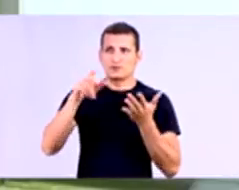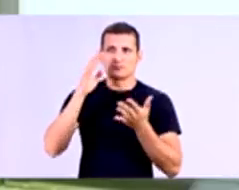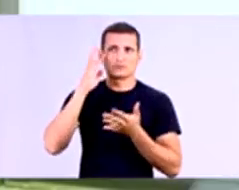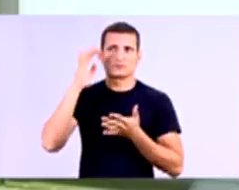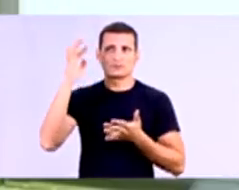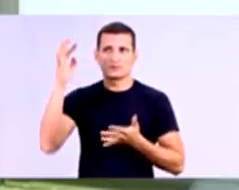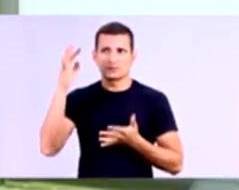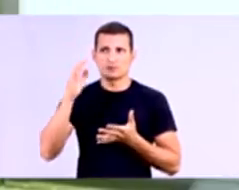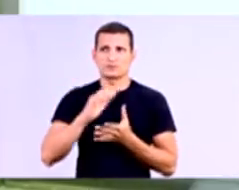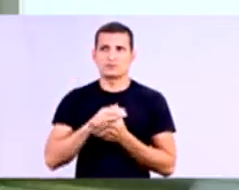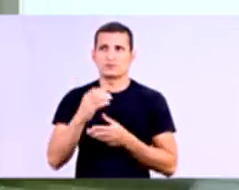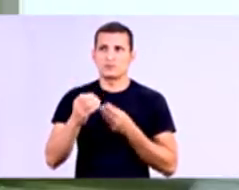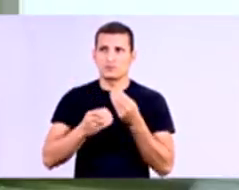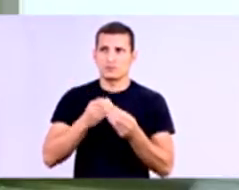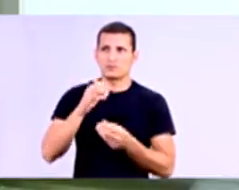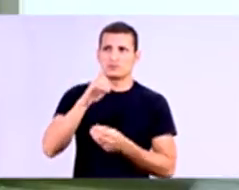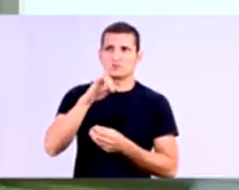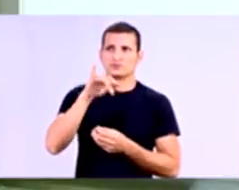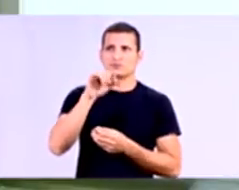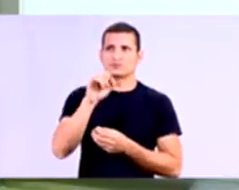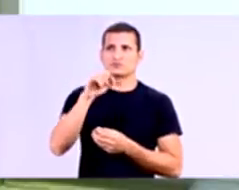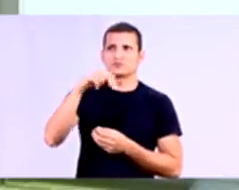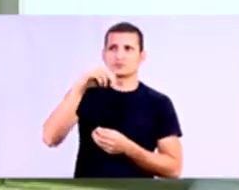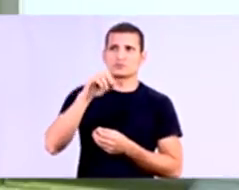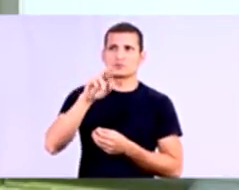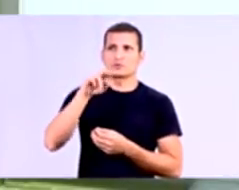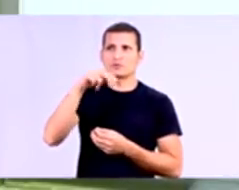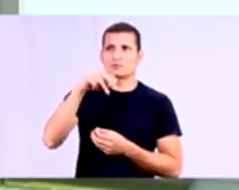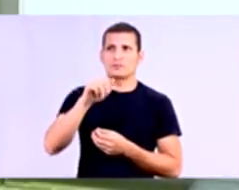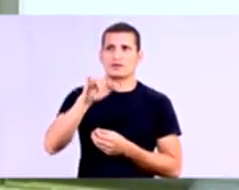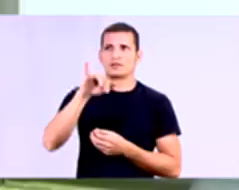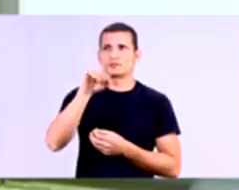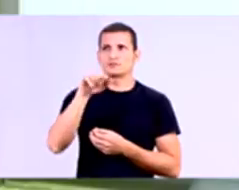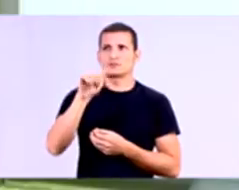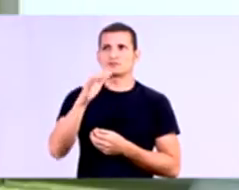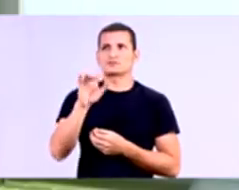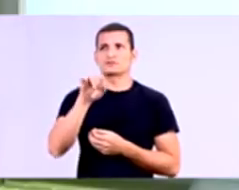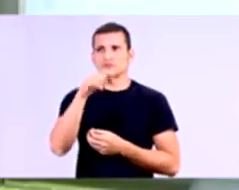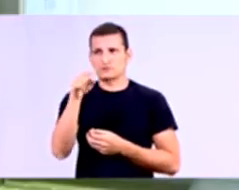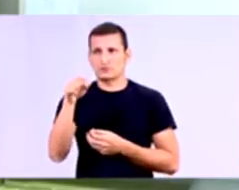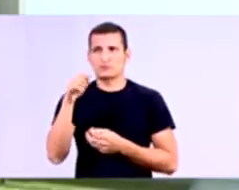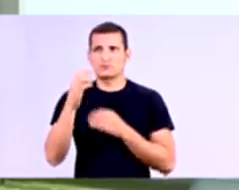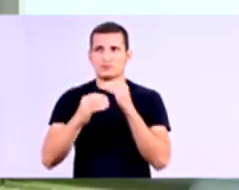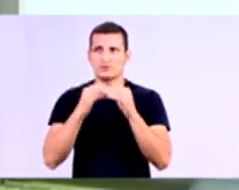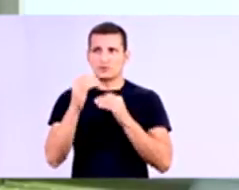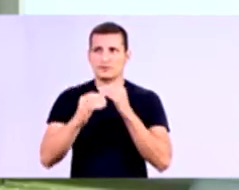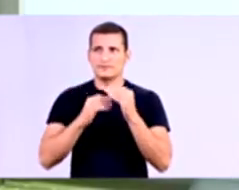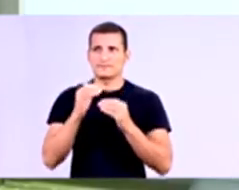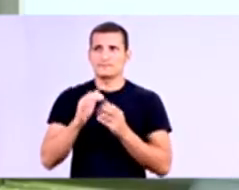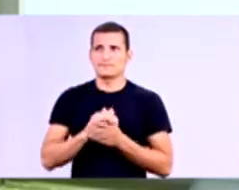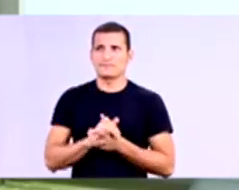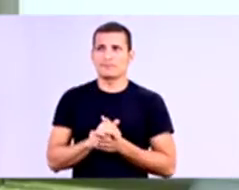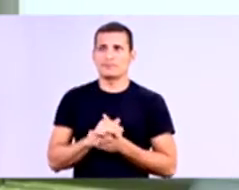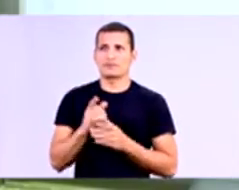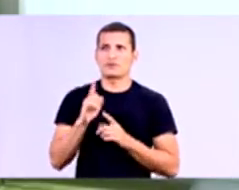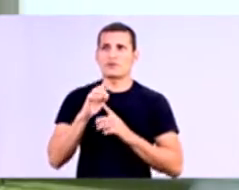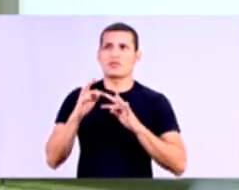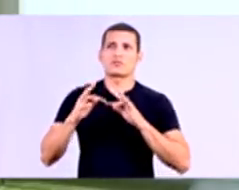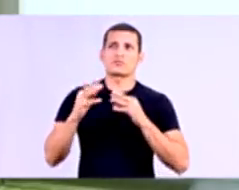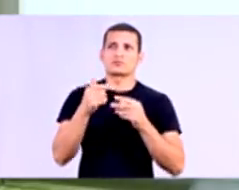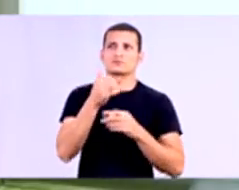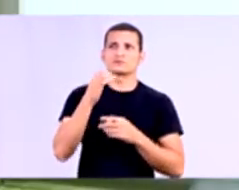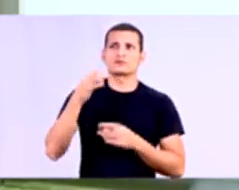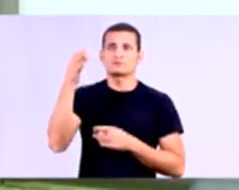teorias sobre desnormalização de banco de dados para atender performance. Então, como eu já falei, assim, nem tudo é